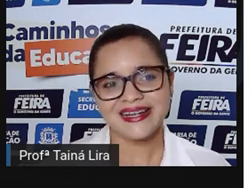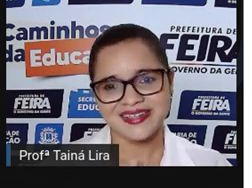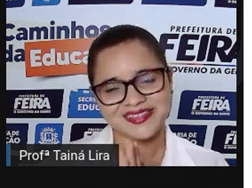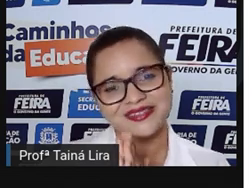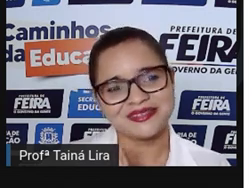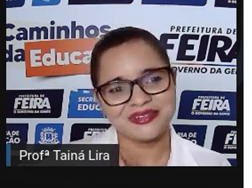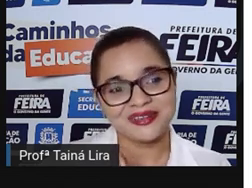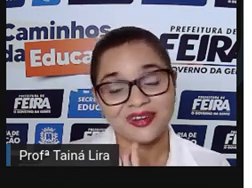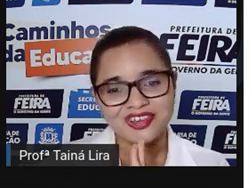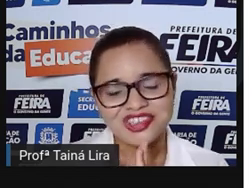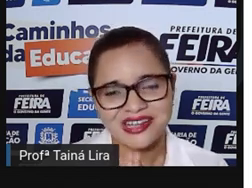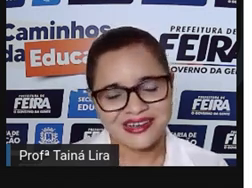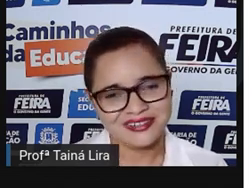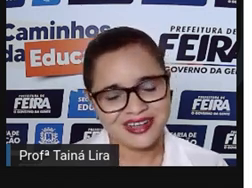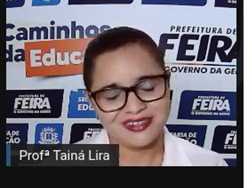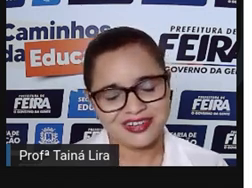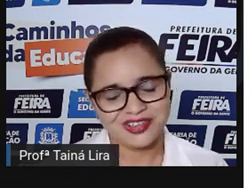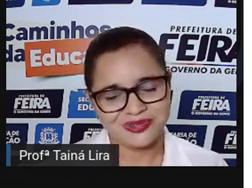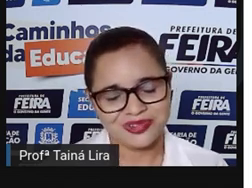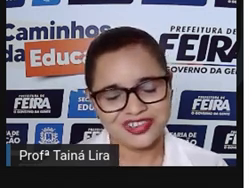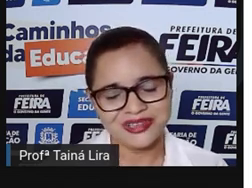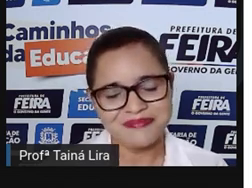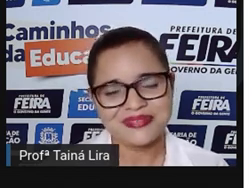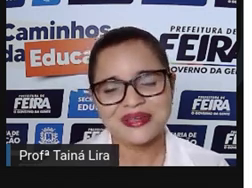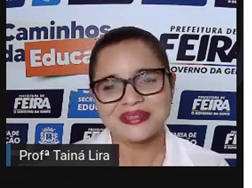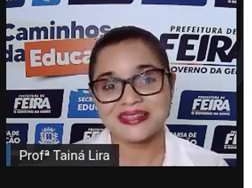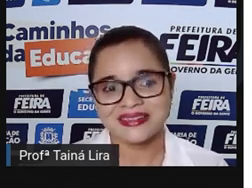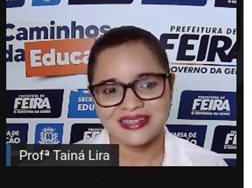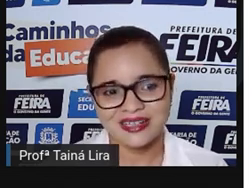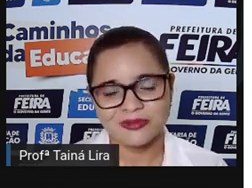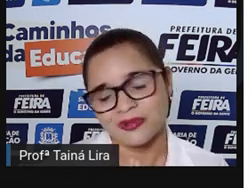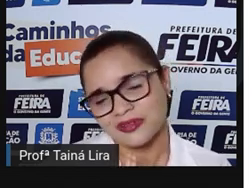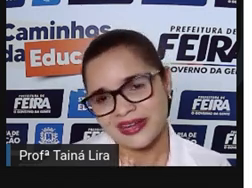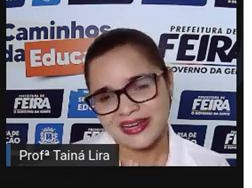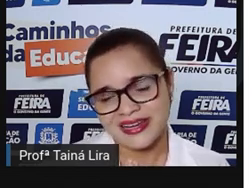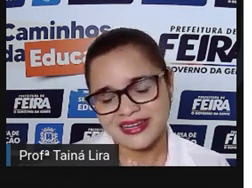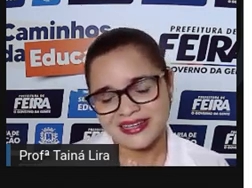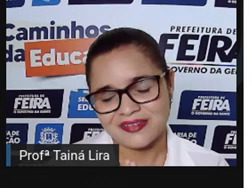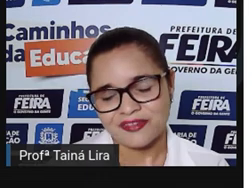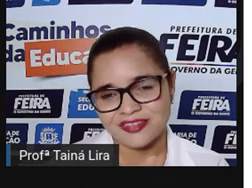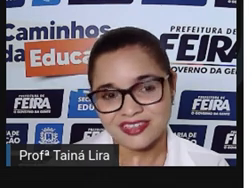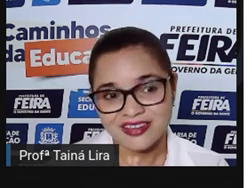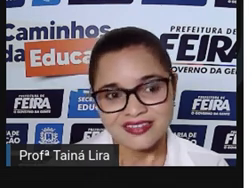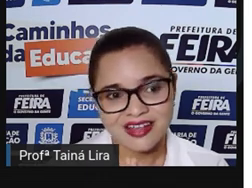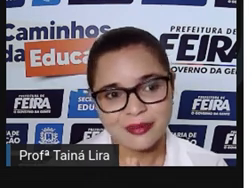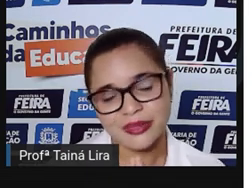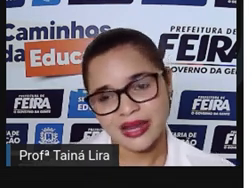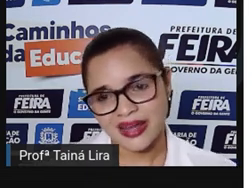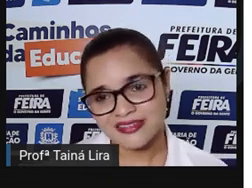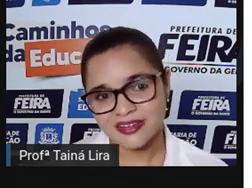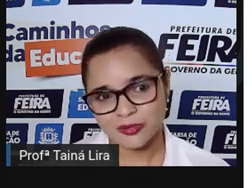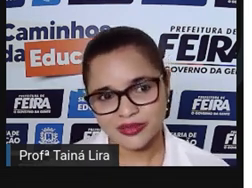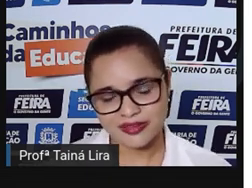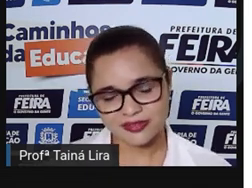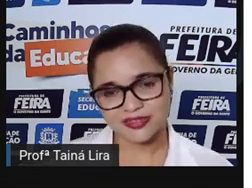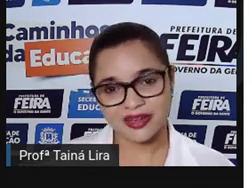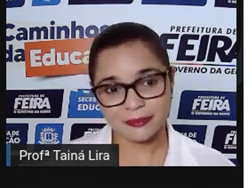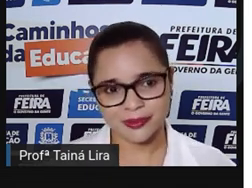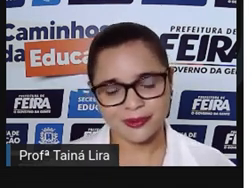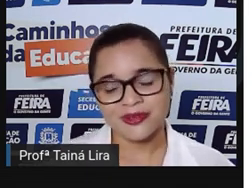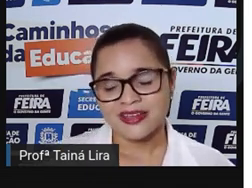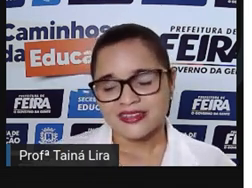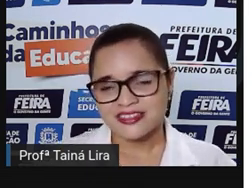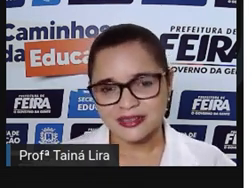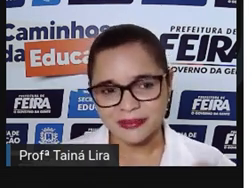E aí, segundo ano, gostaram da aula de hoje? Então, vocês já sabem as recomendações que a